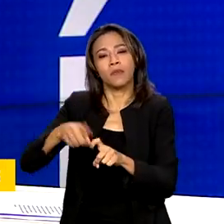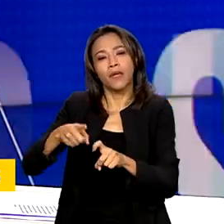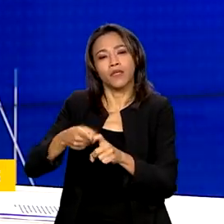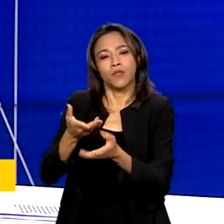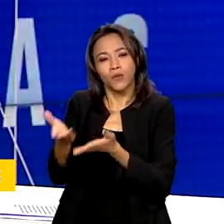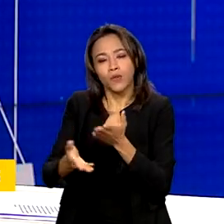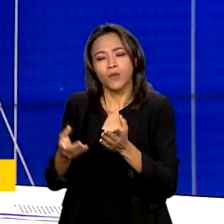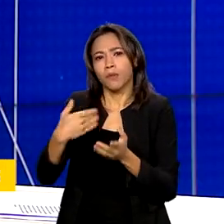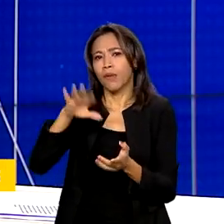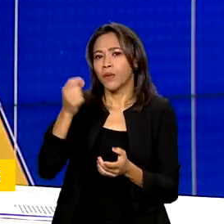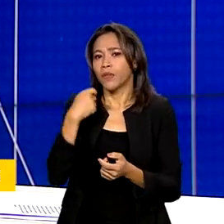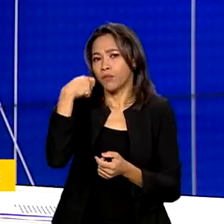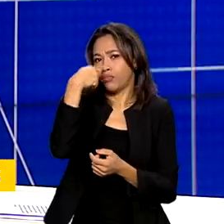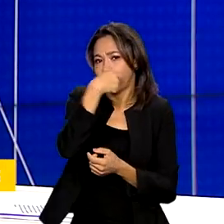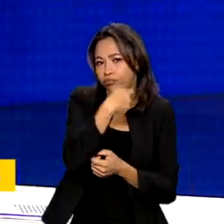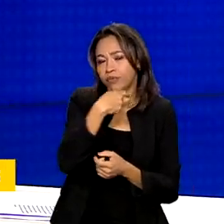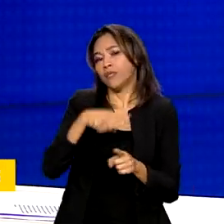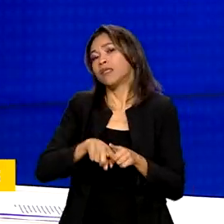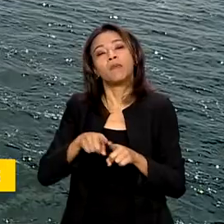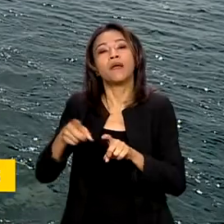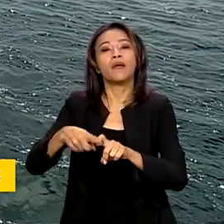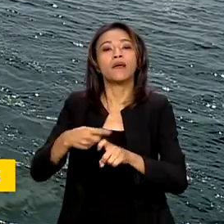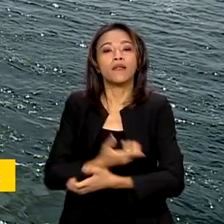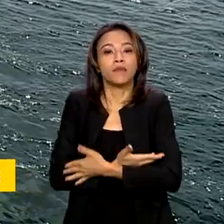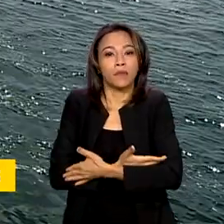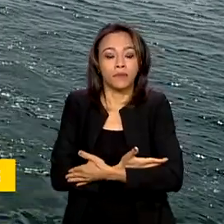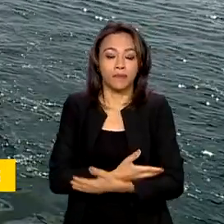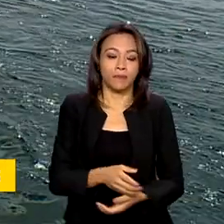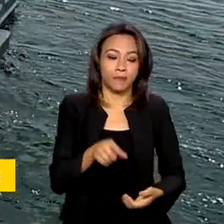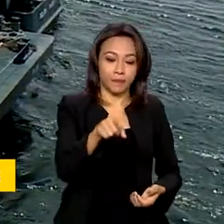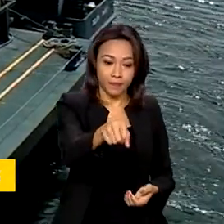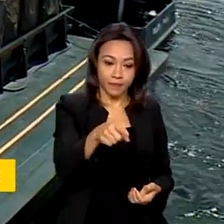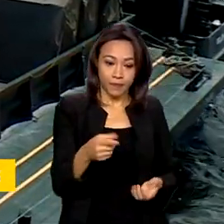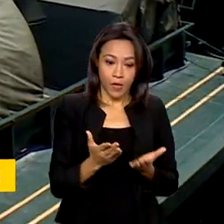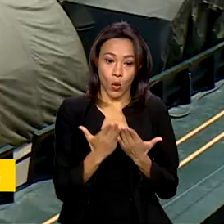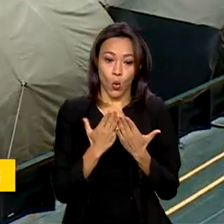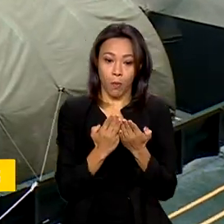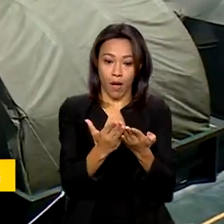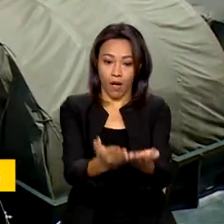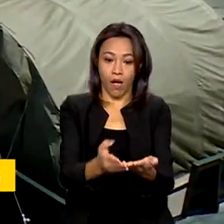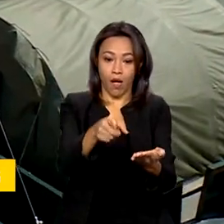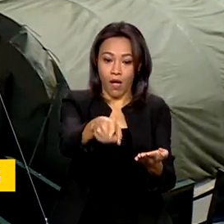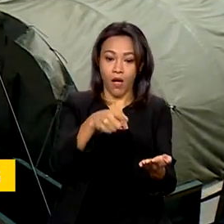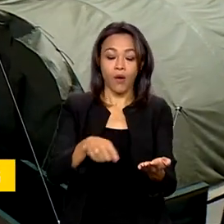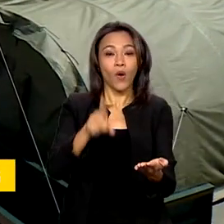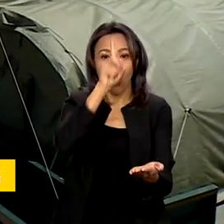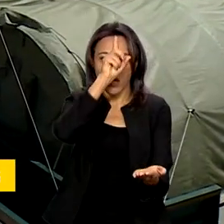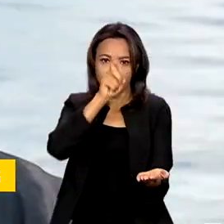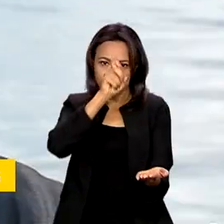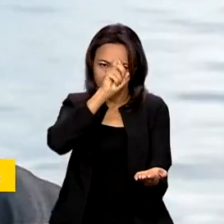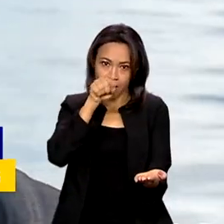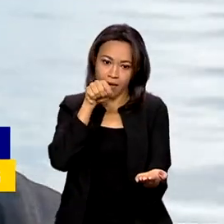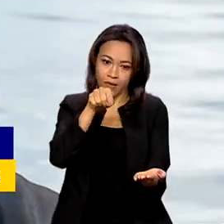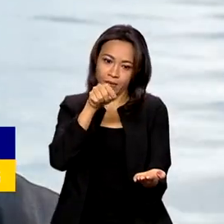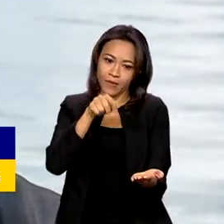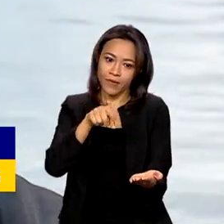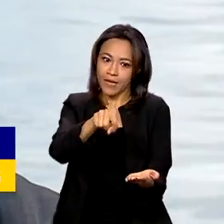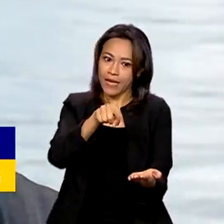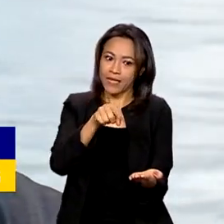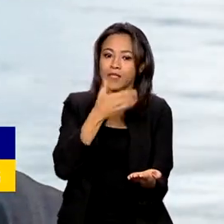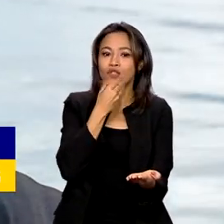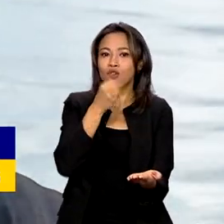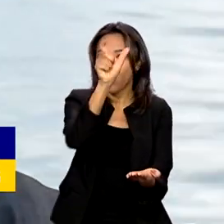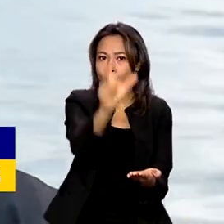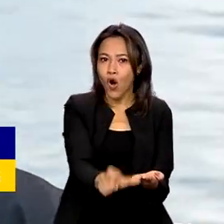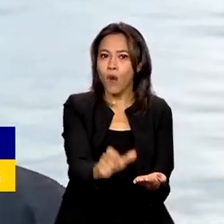de odontologia e pediatria. A notícia de um barco hospital na cidade de Barcelos atraiu o